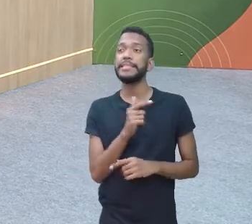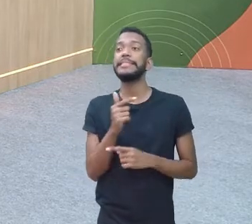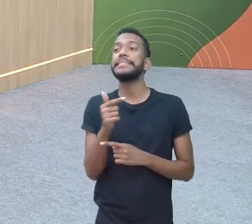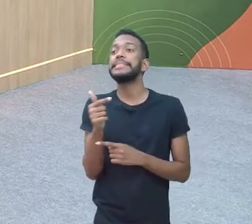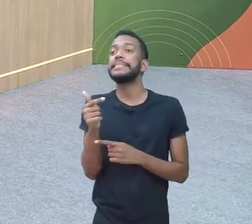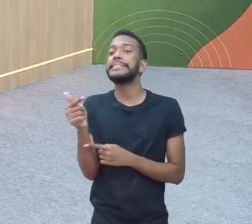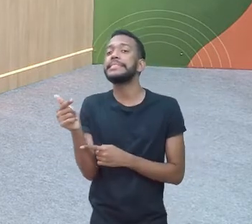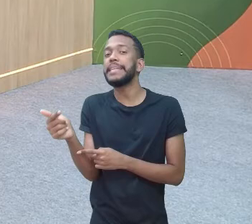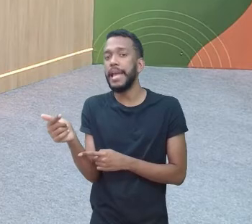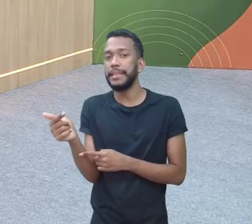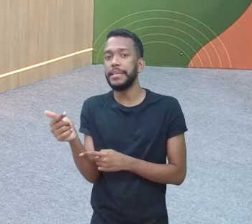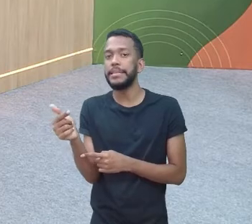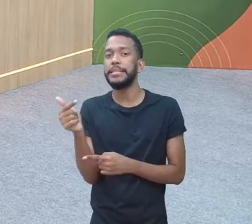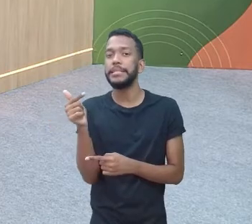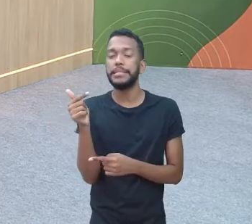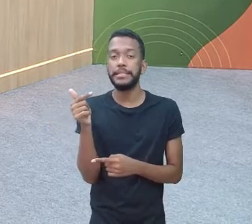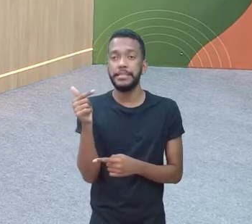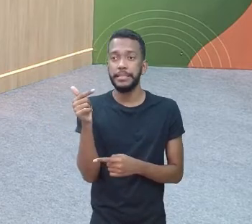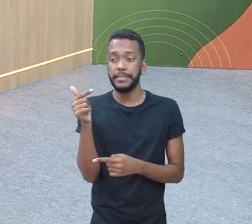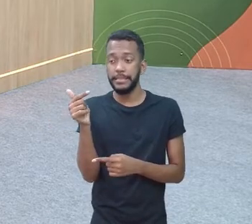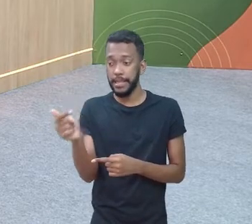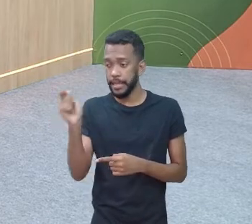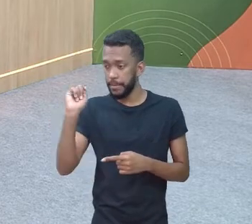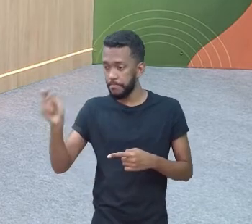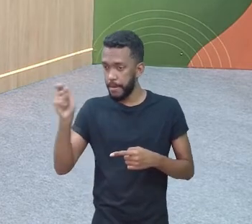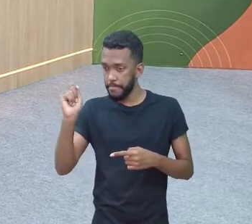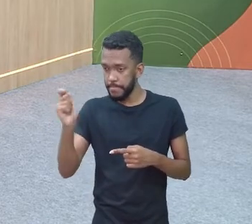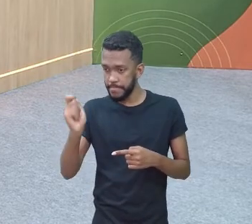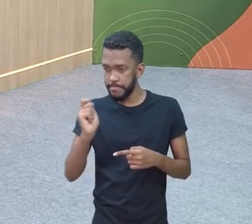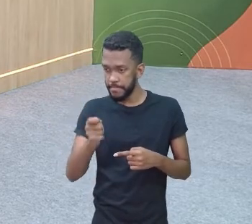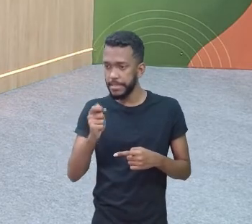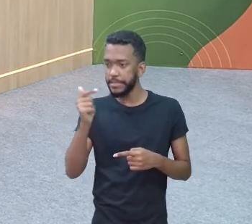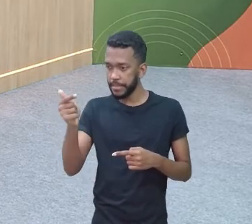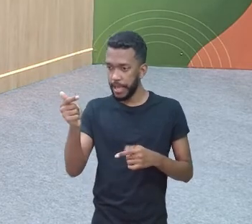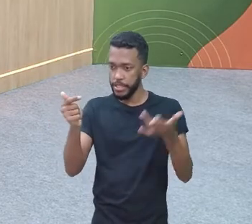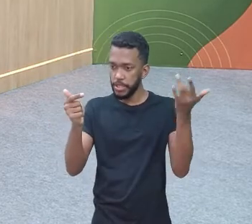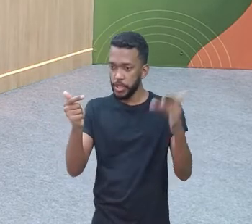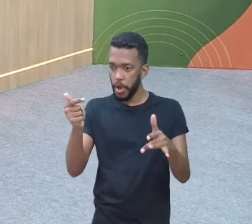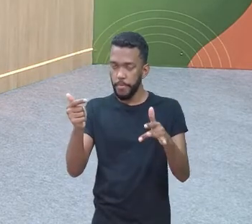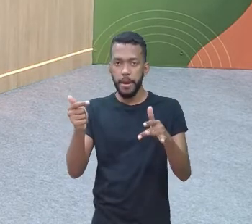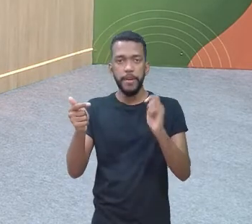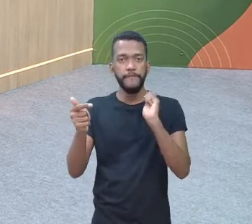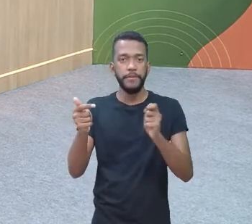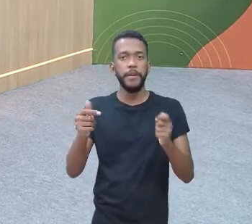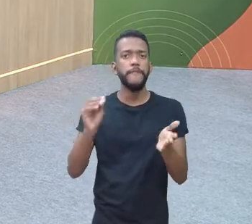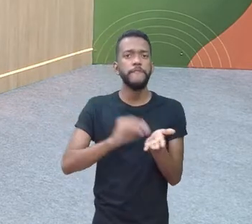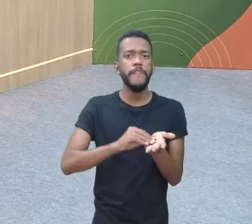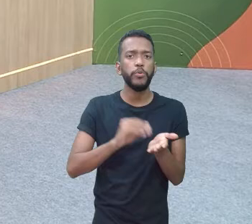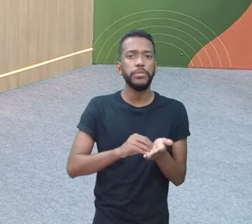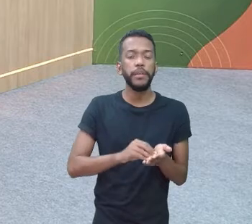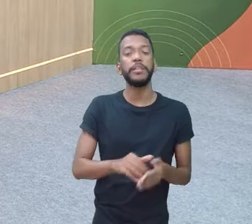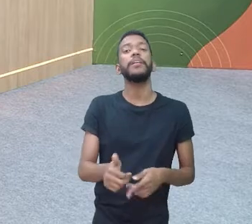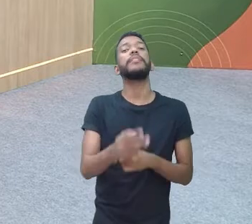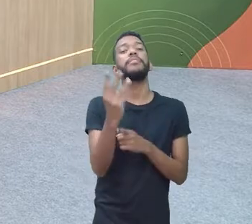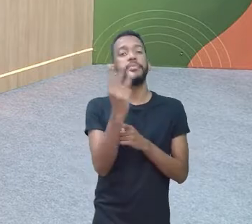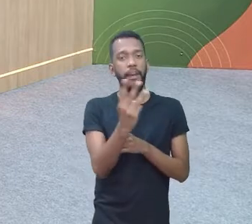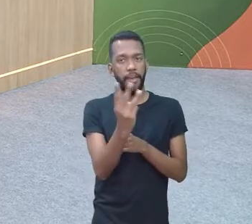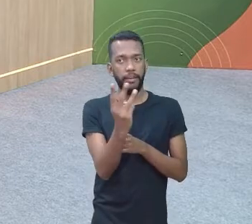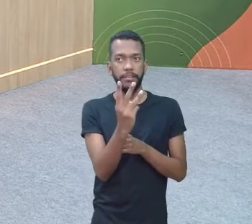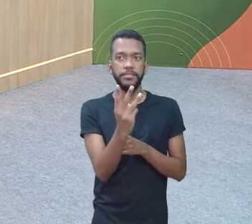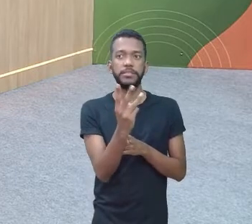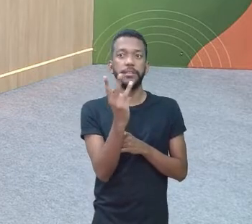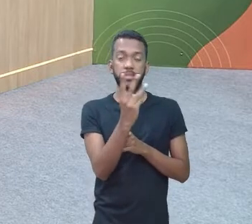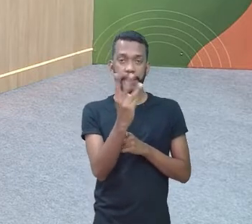total de 10, sobram quantos? Vão sobrar aqui, ó, 3 de um total de 10, né? 3 décimos do